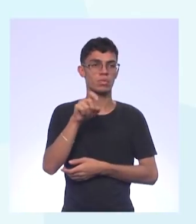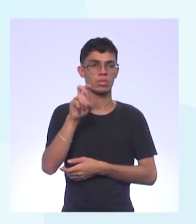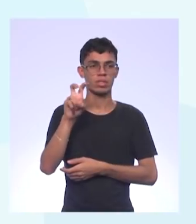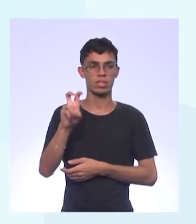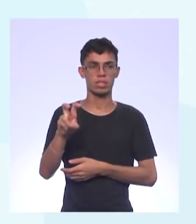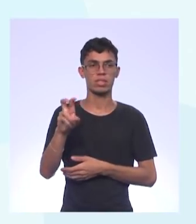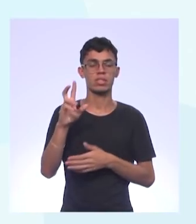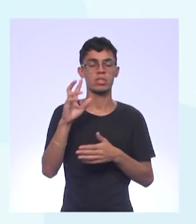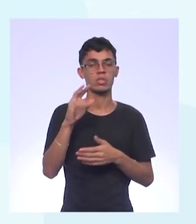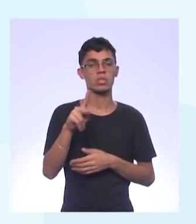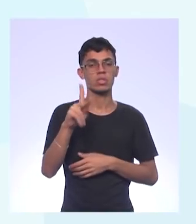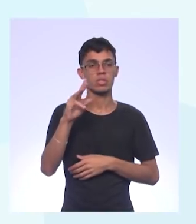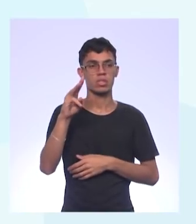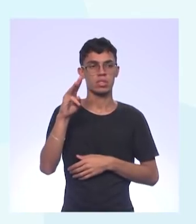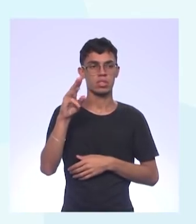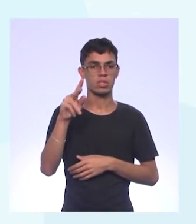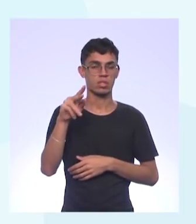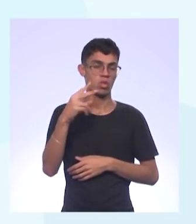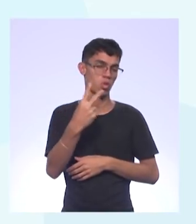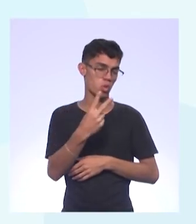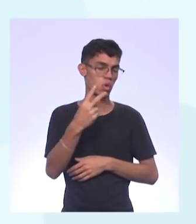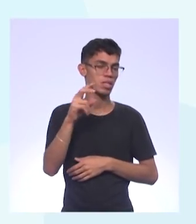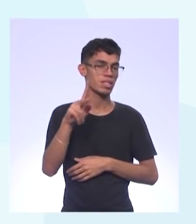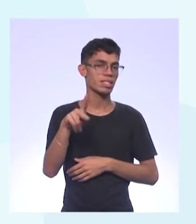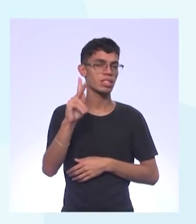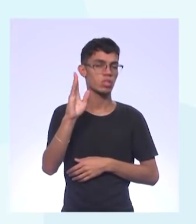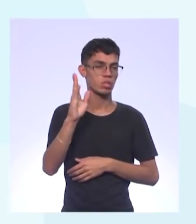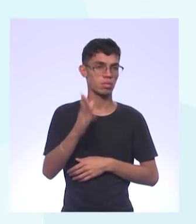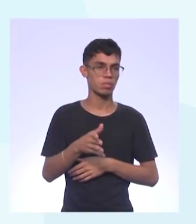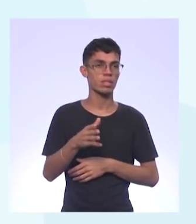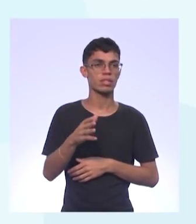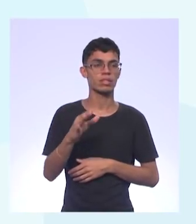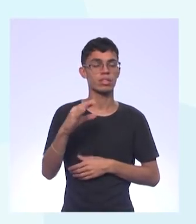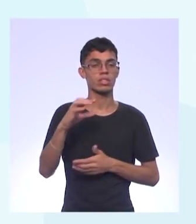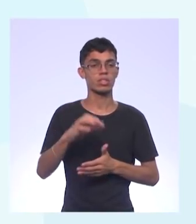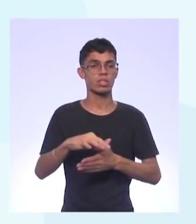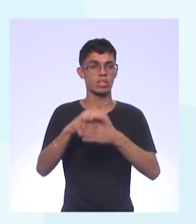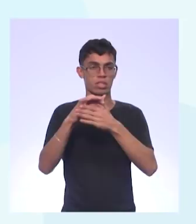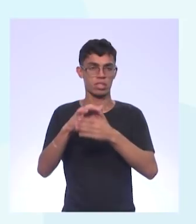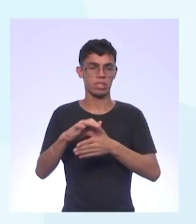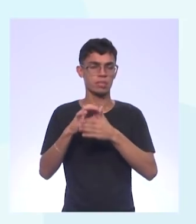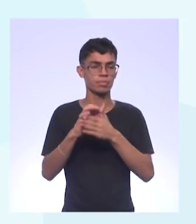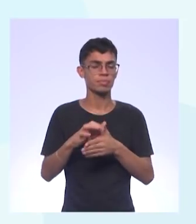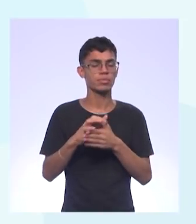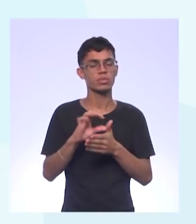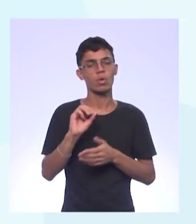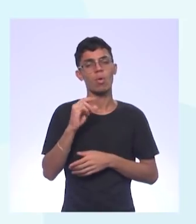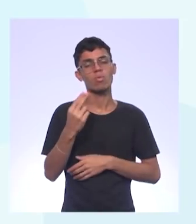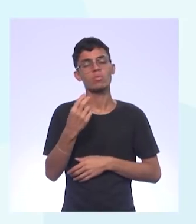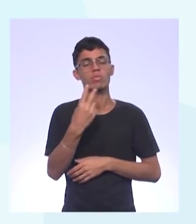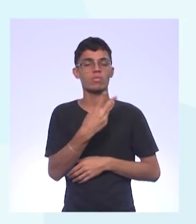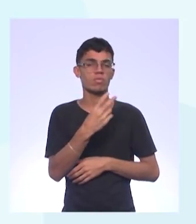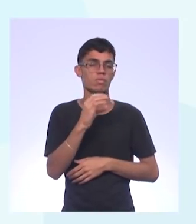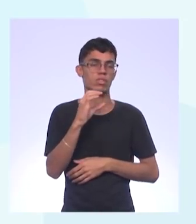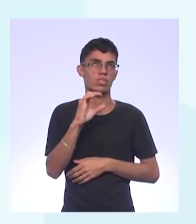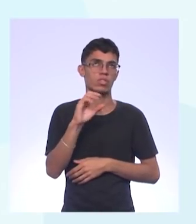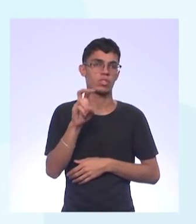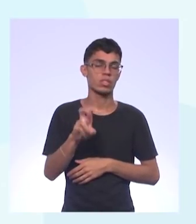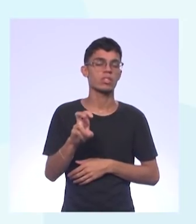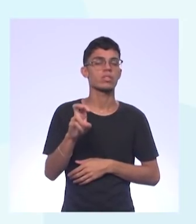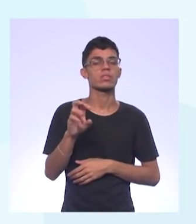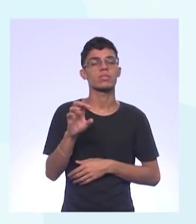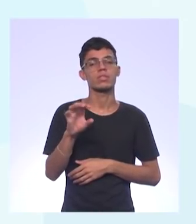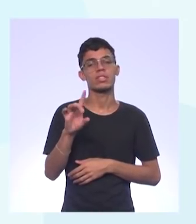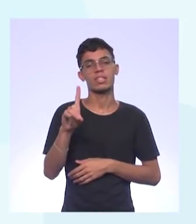2,5 2 kg e meio a gente pode ler assim né 2,5 kg ou Vinte e Cinco décimos